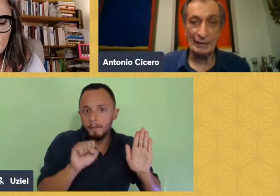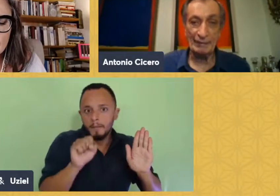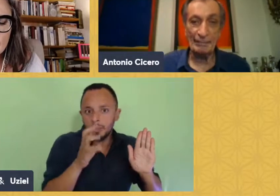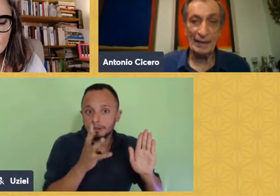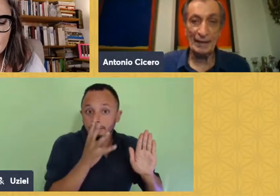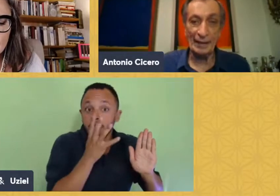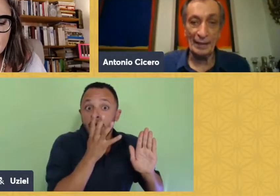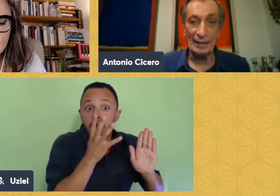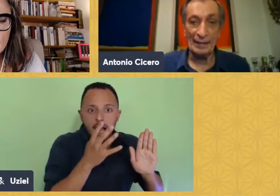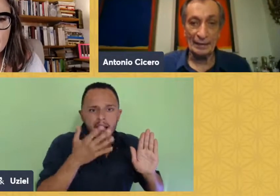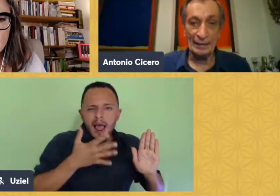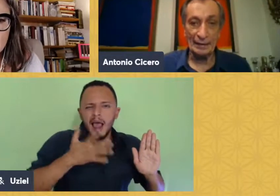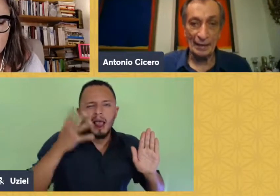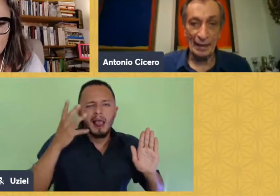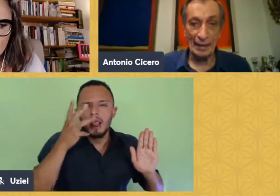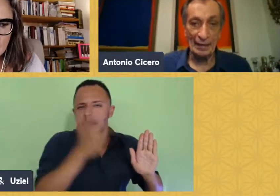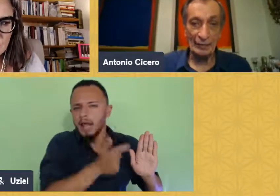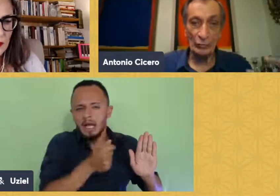impressionante, bela,